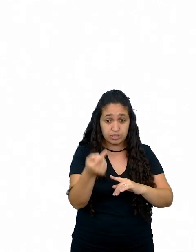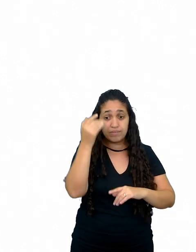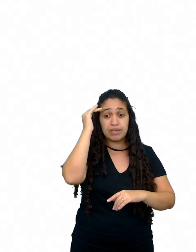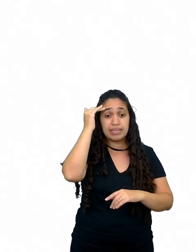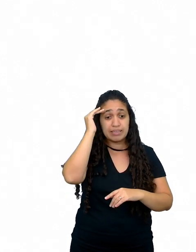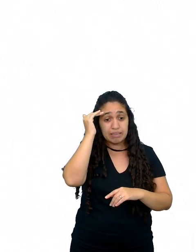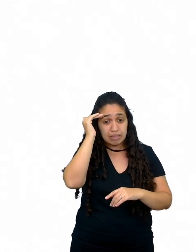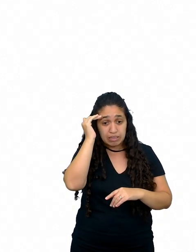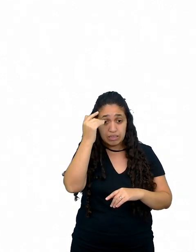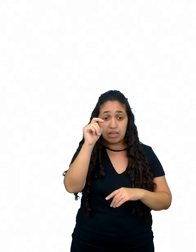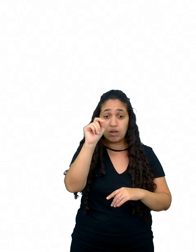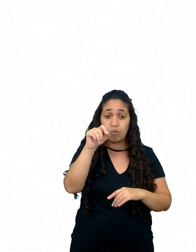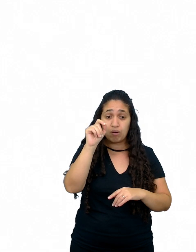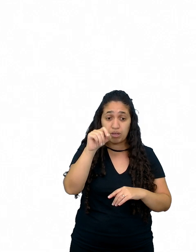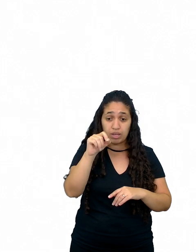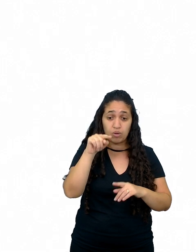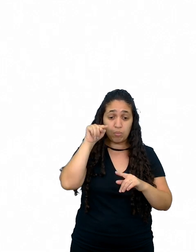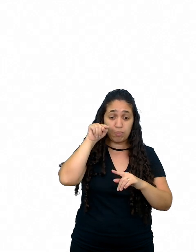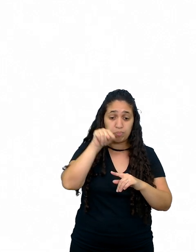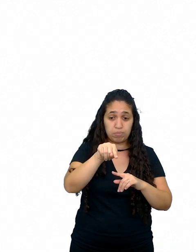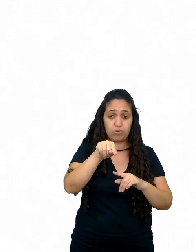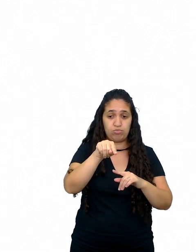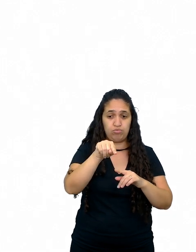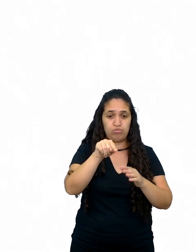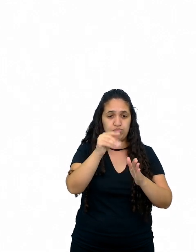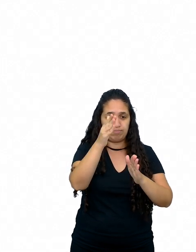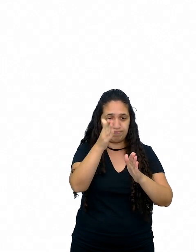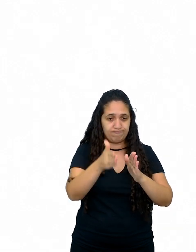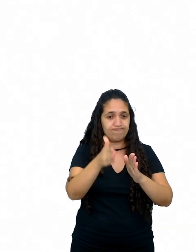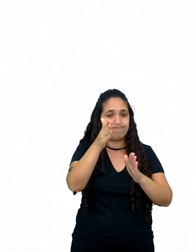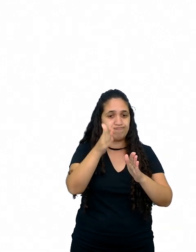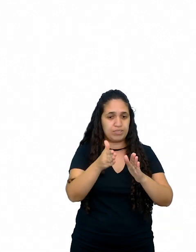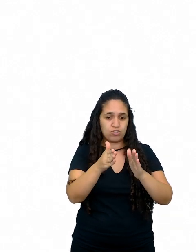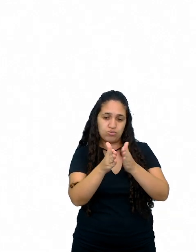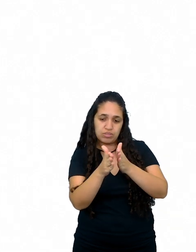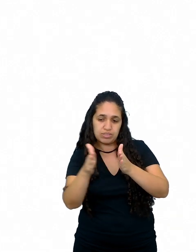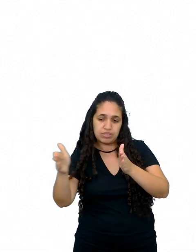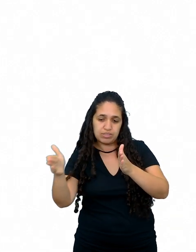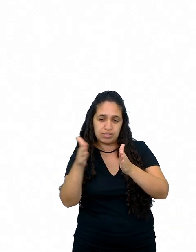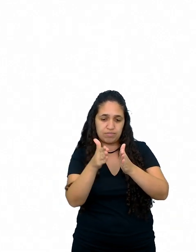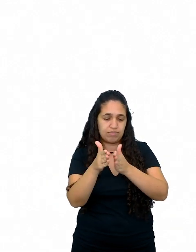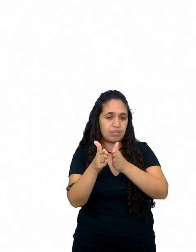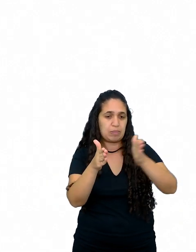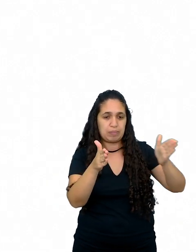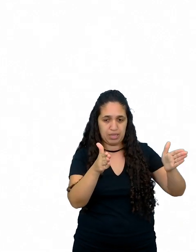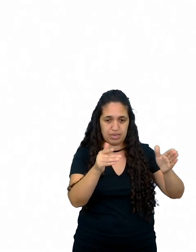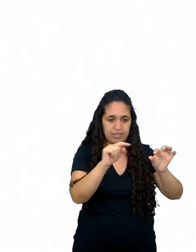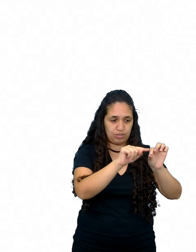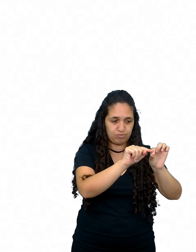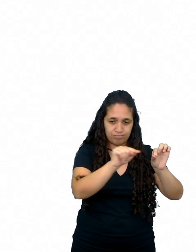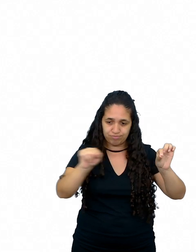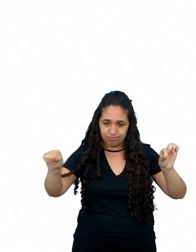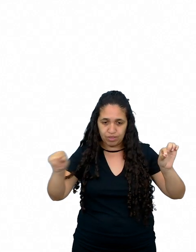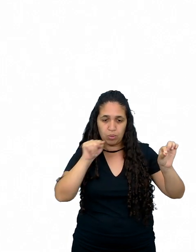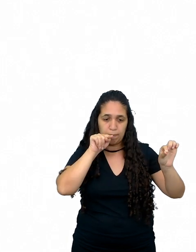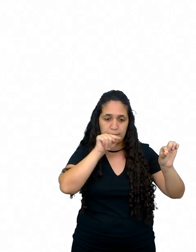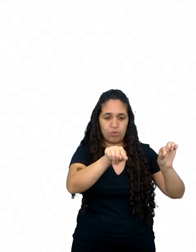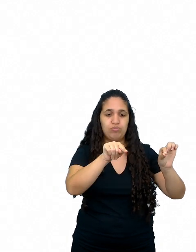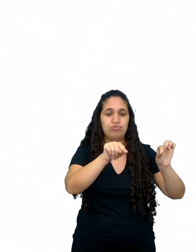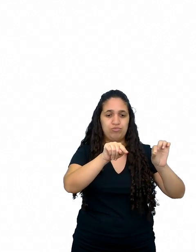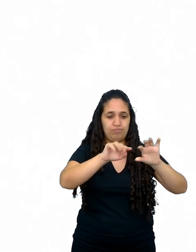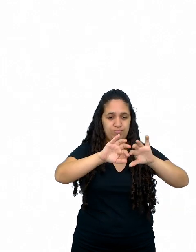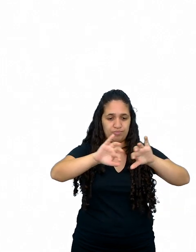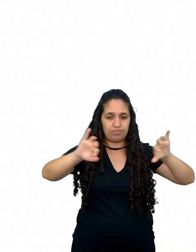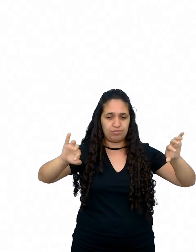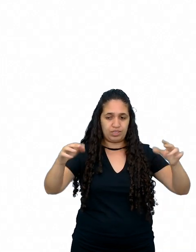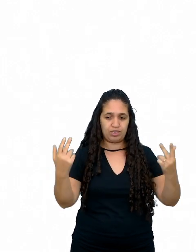que é o ponto médio, ele separa o segmento em duas partes iguais, né? Então,